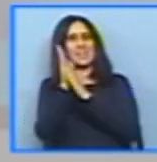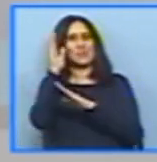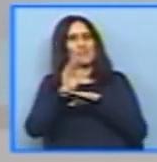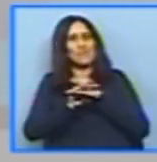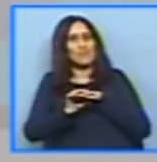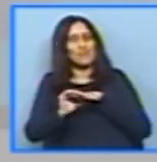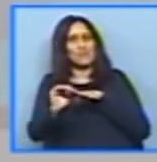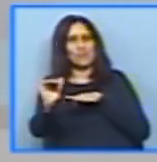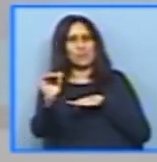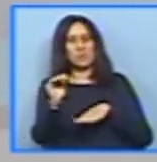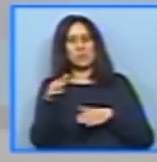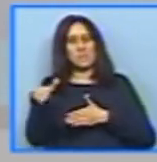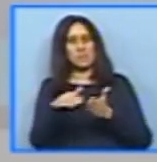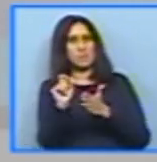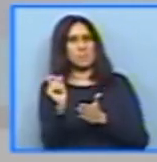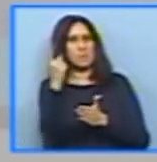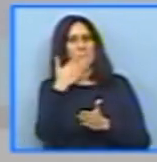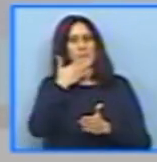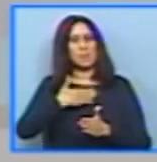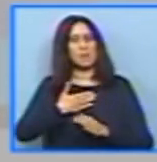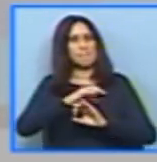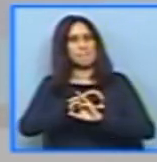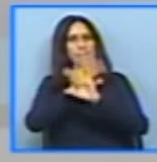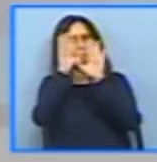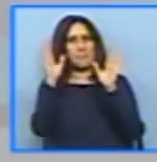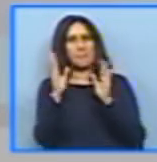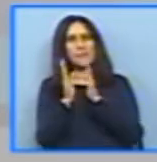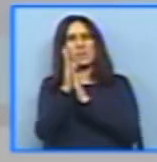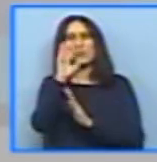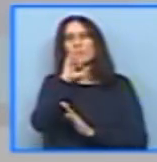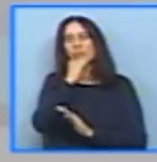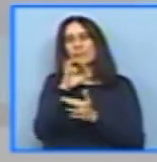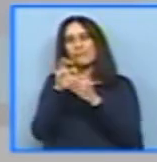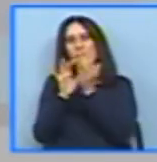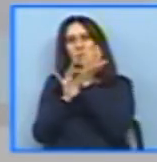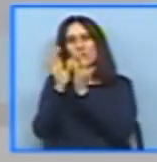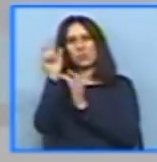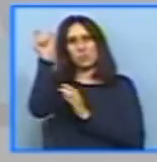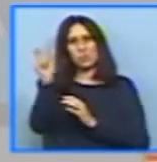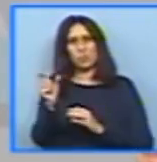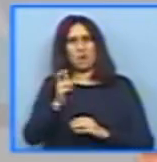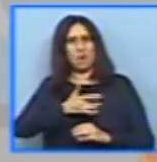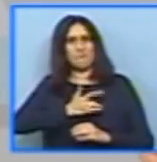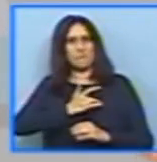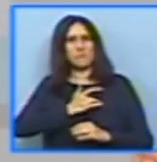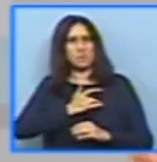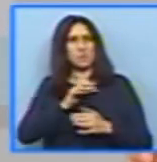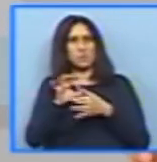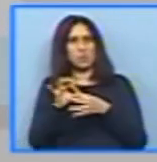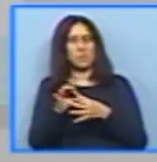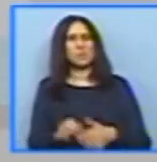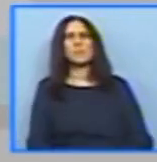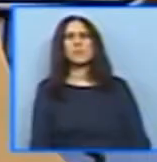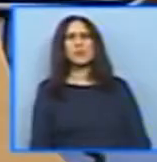É o primeiro caminho para a explicitação do mistério de Deus em Cristo, como amor e como E há aqui comunhão. uma outra nota que me parece